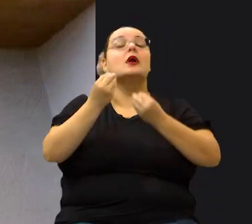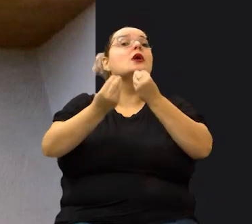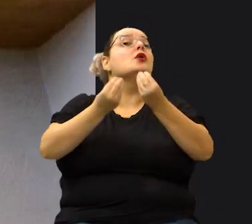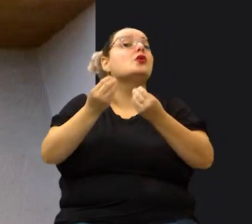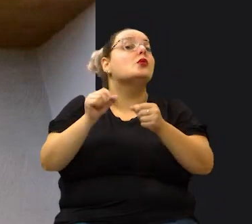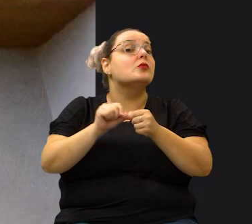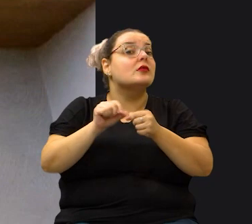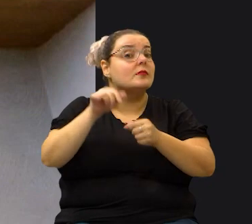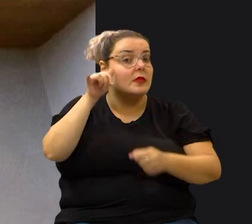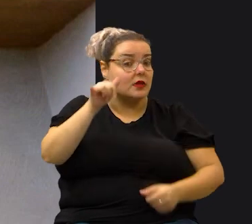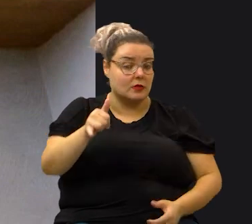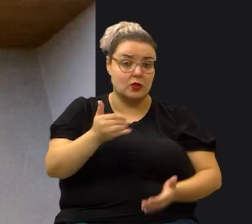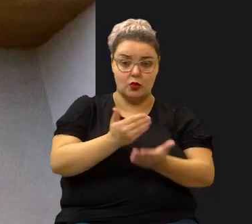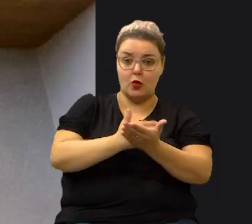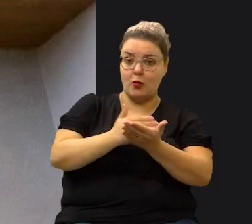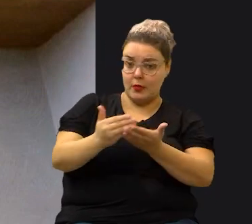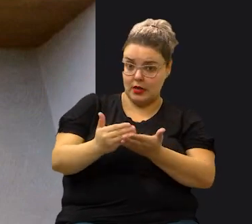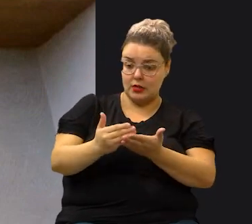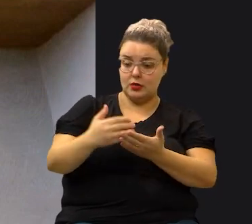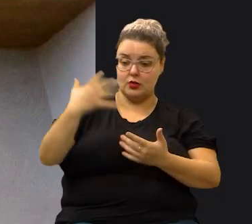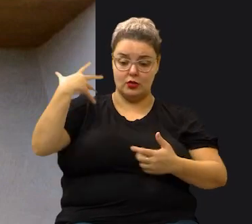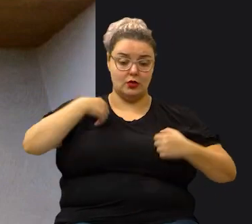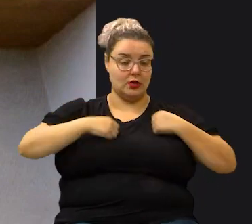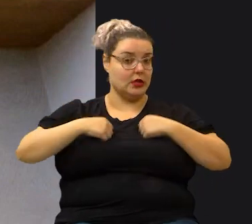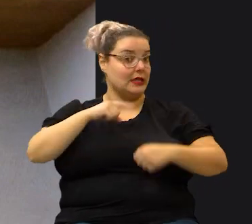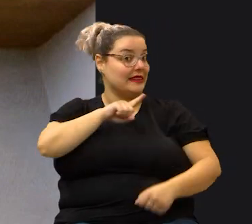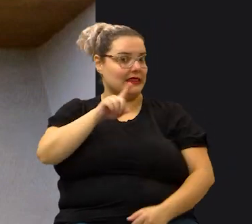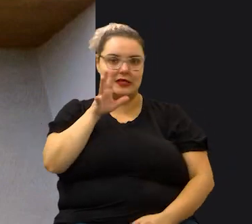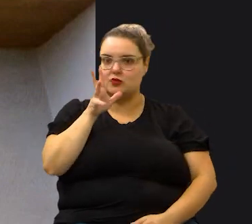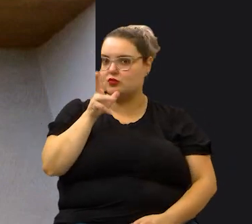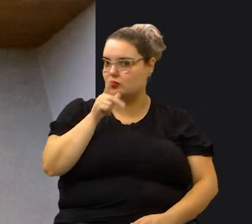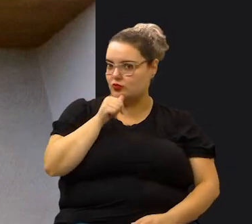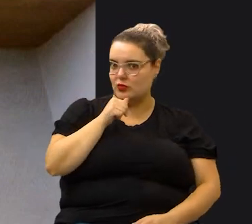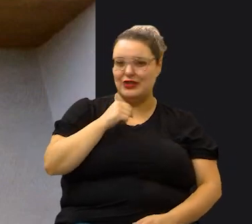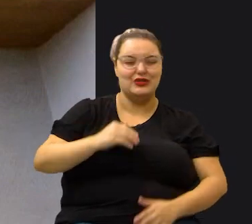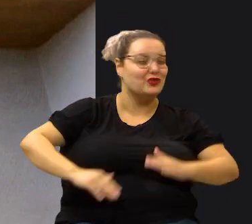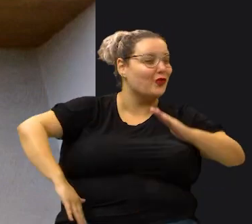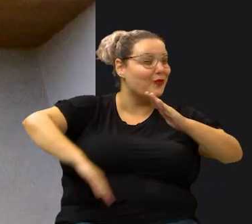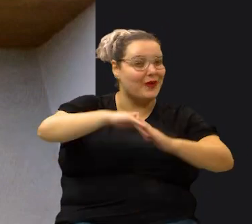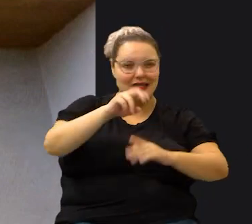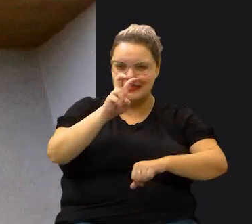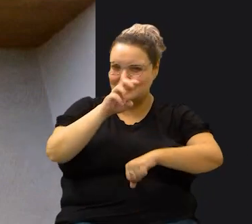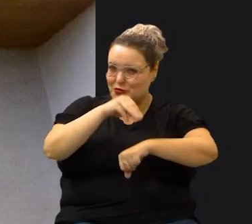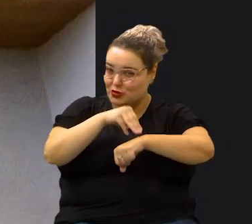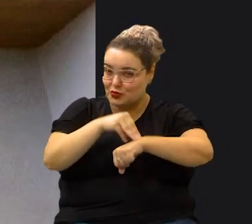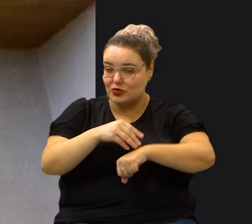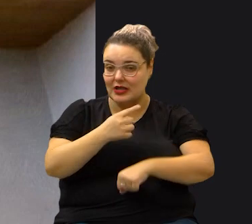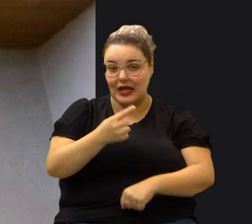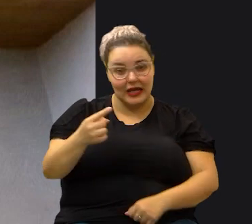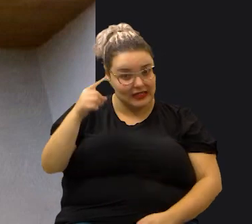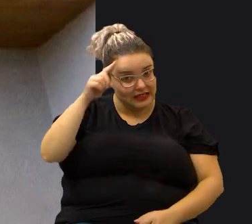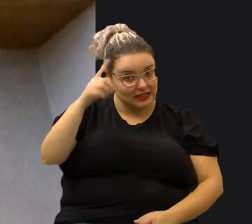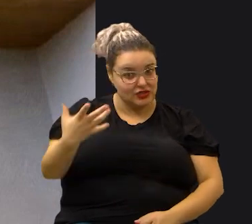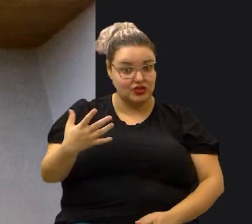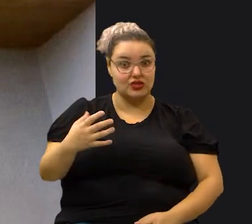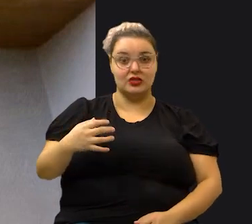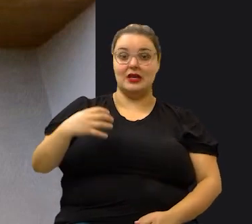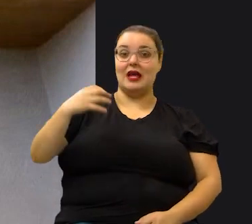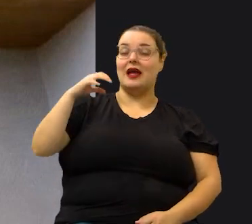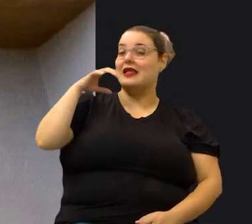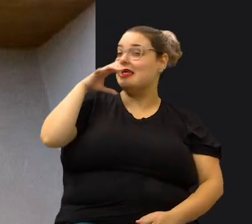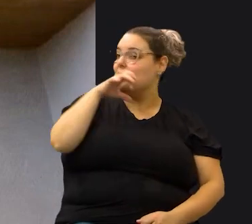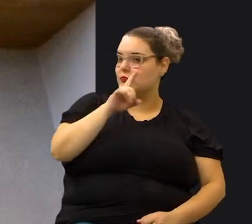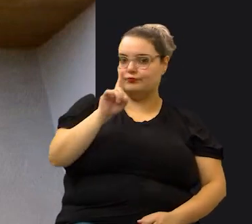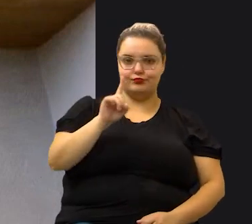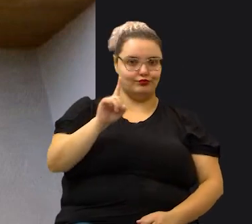gente faz para evitar isso? Inicialmente a gente tem que tomar banhos não muito demorados, o ideal é um banho de no máximo 5 minutos por dia. A água não pode